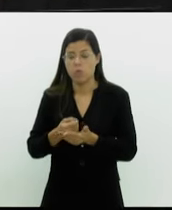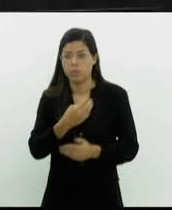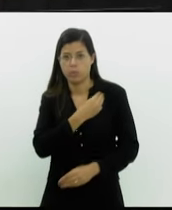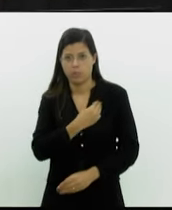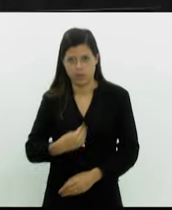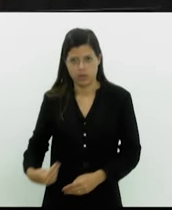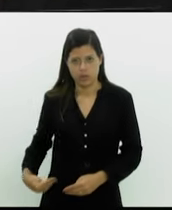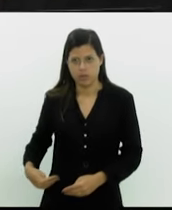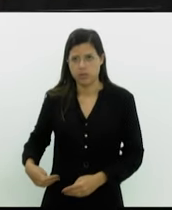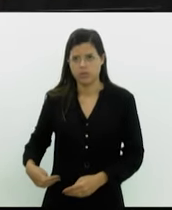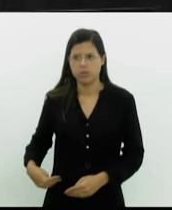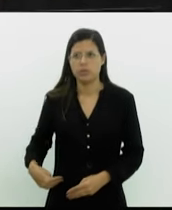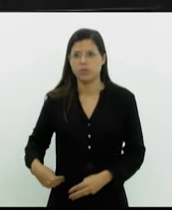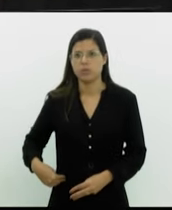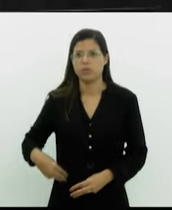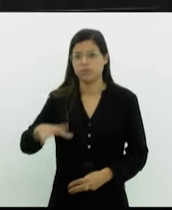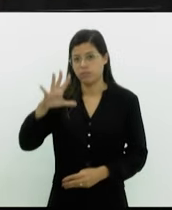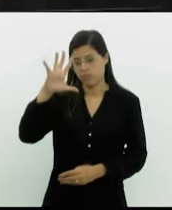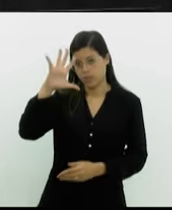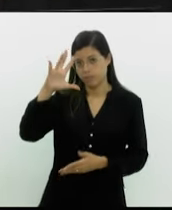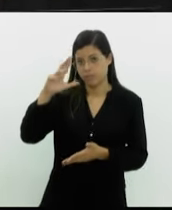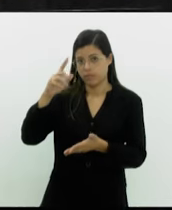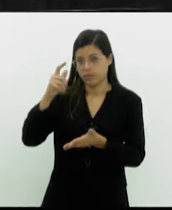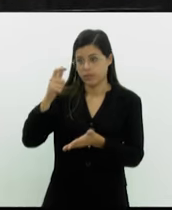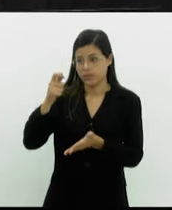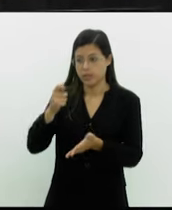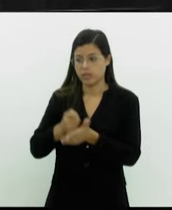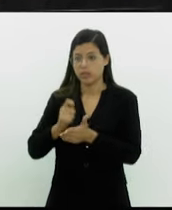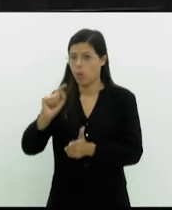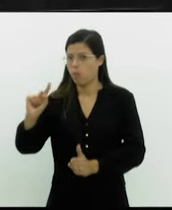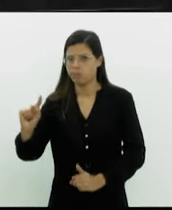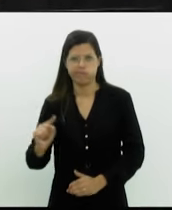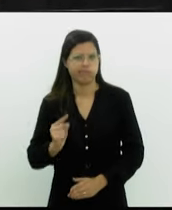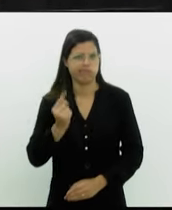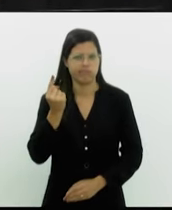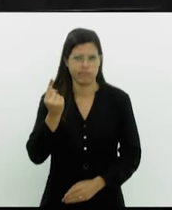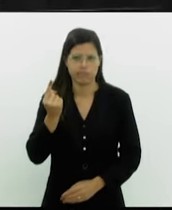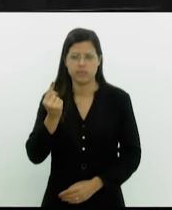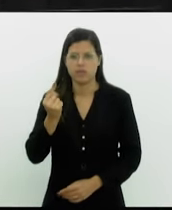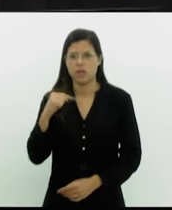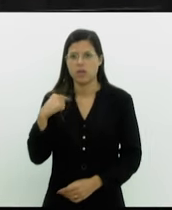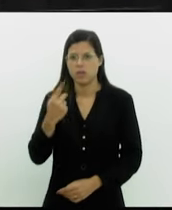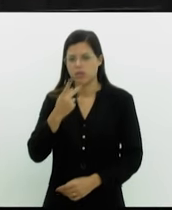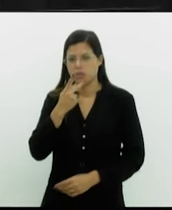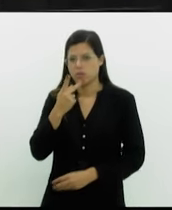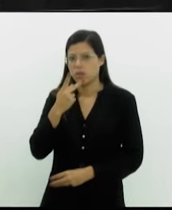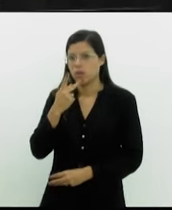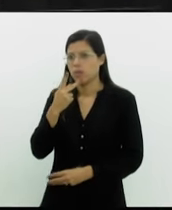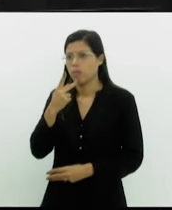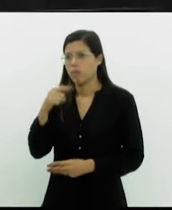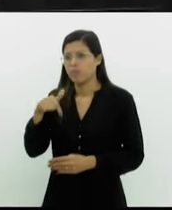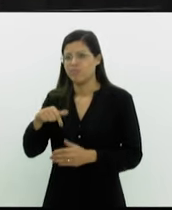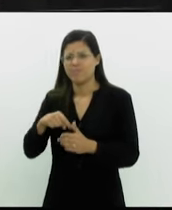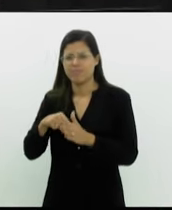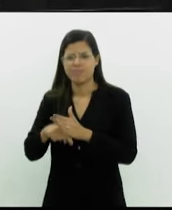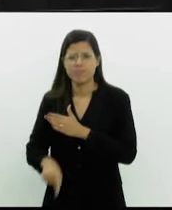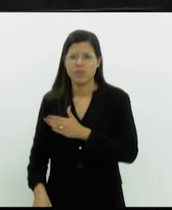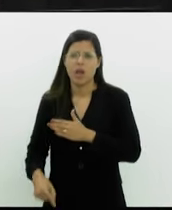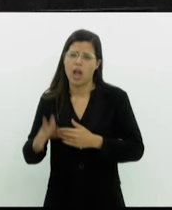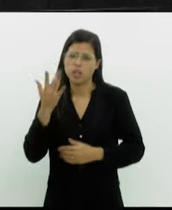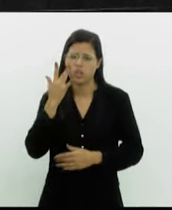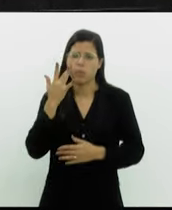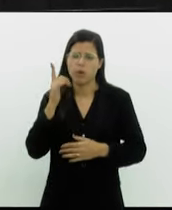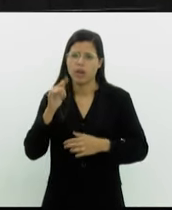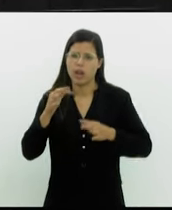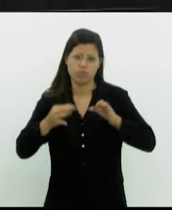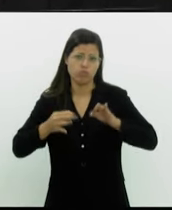decisão monocrática, que aqui falamos profundamente e achamos uma decisão justa para o